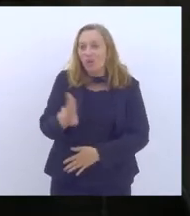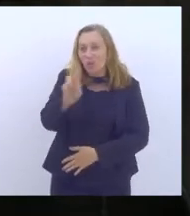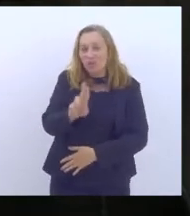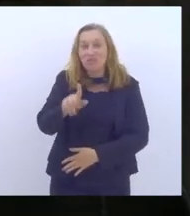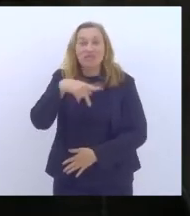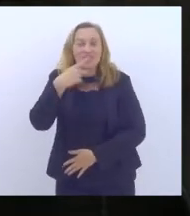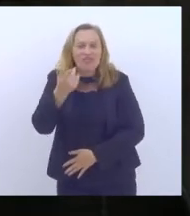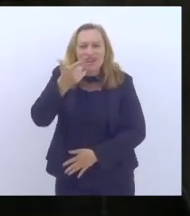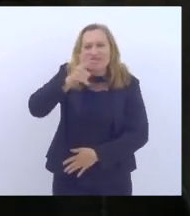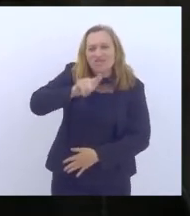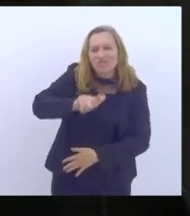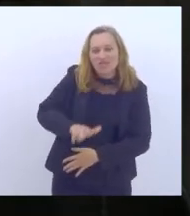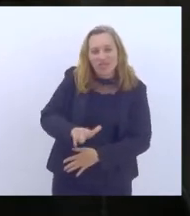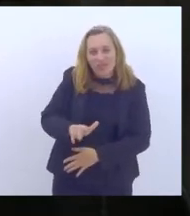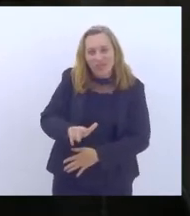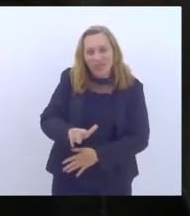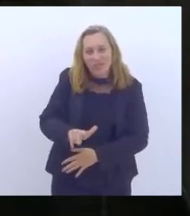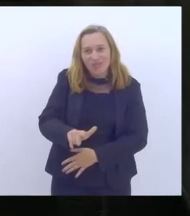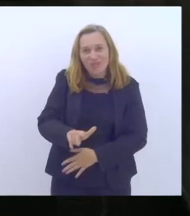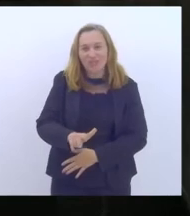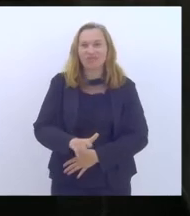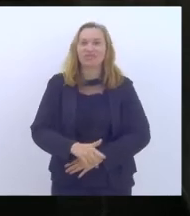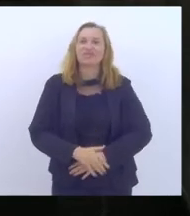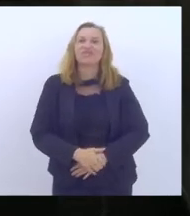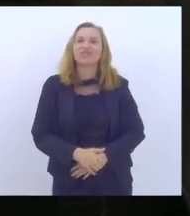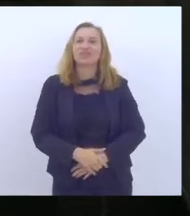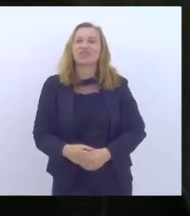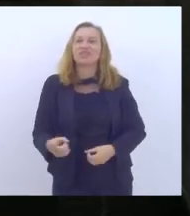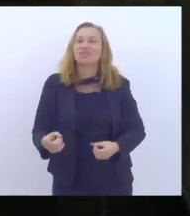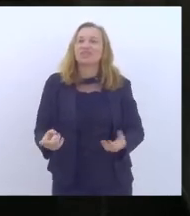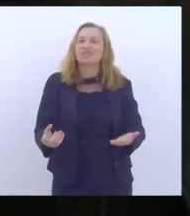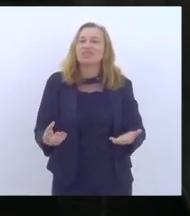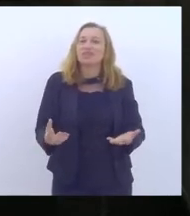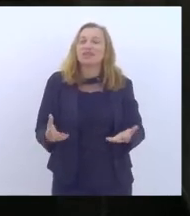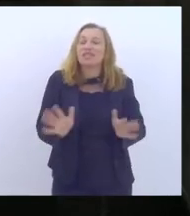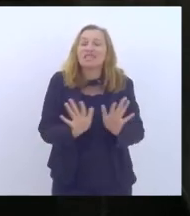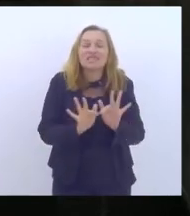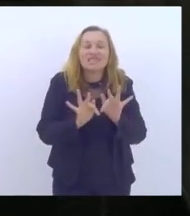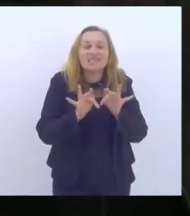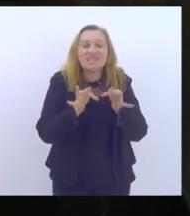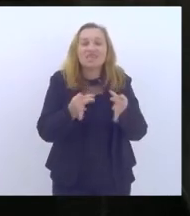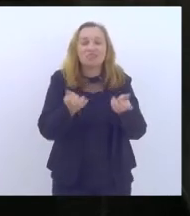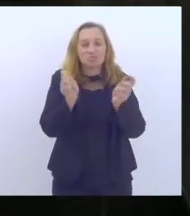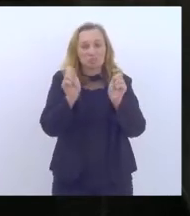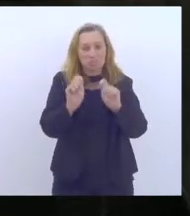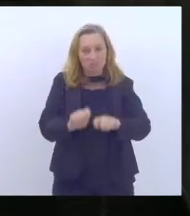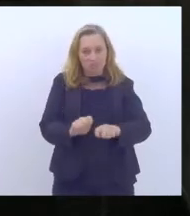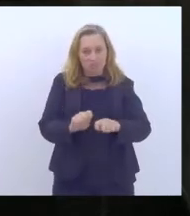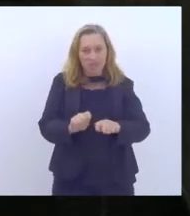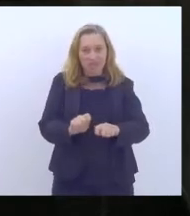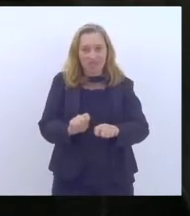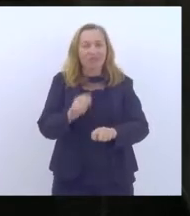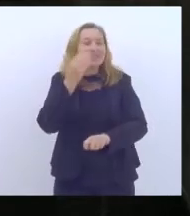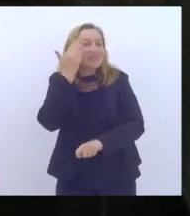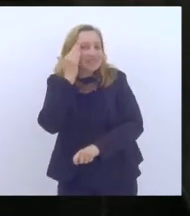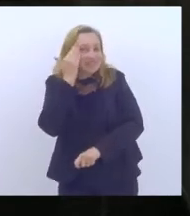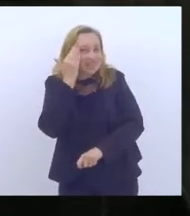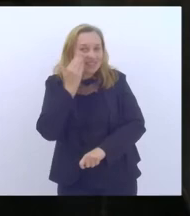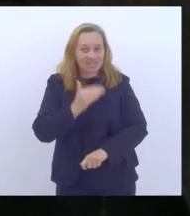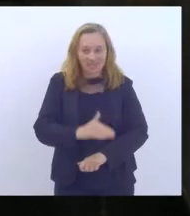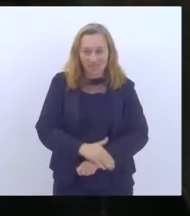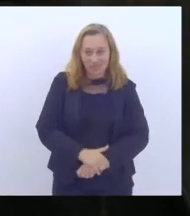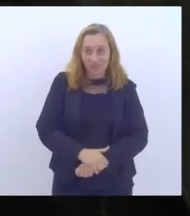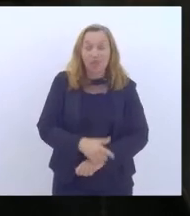uso da palavra mais uma vez e vou tentar ser o mais simples possível para ser compreendida